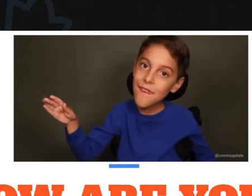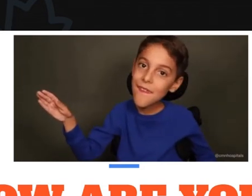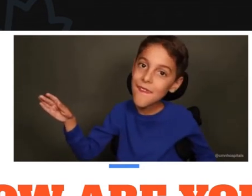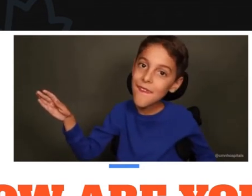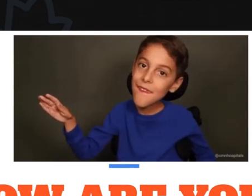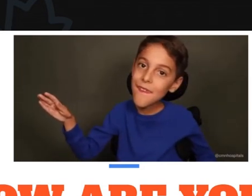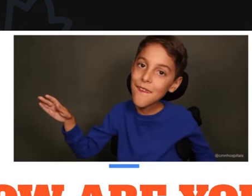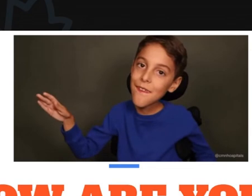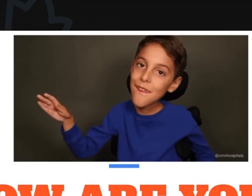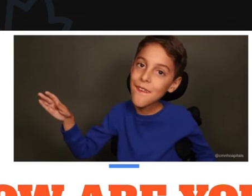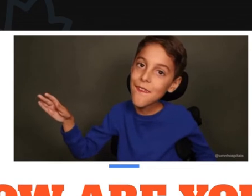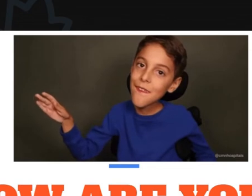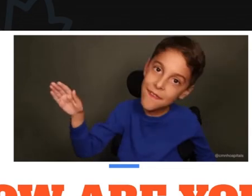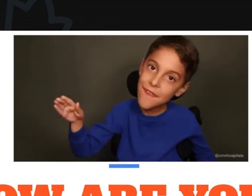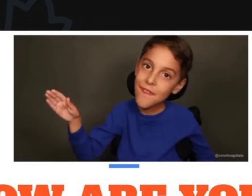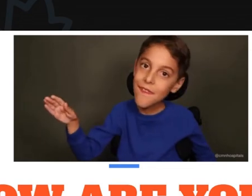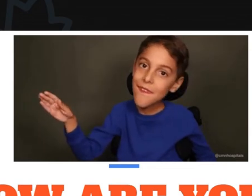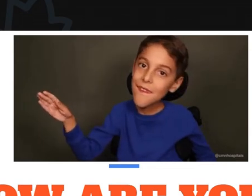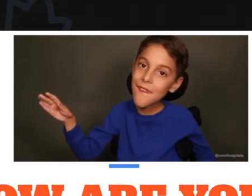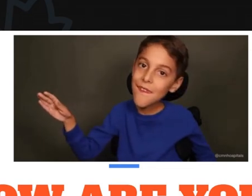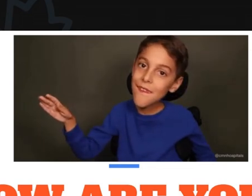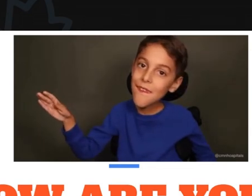você? Ou como você está?